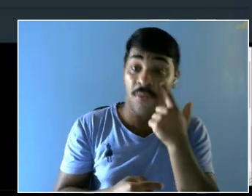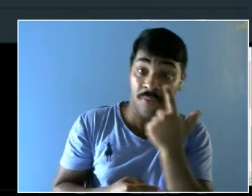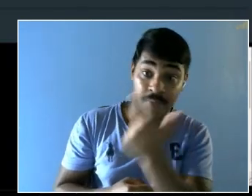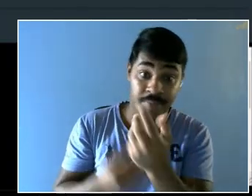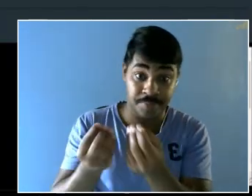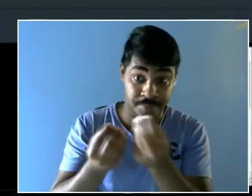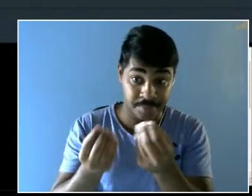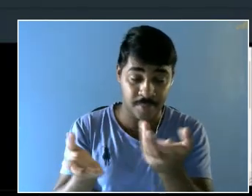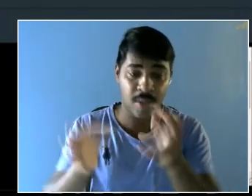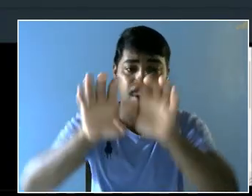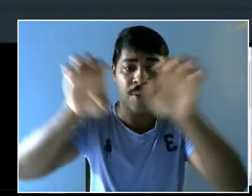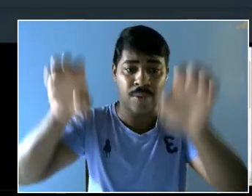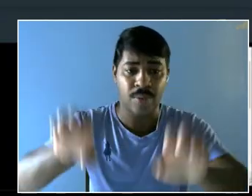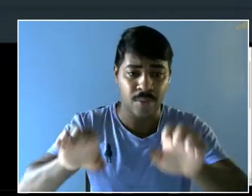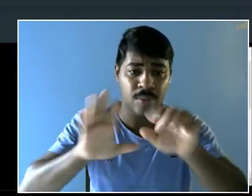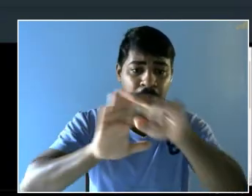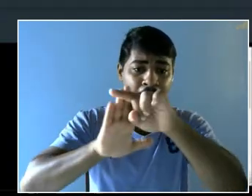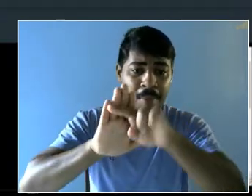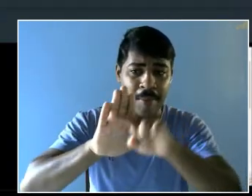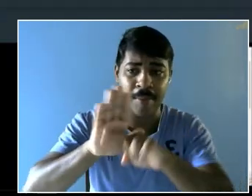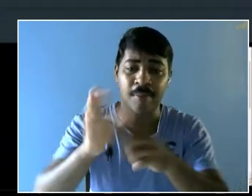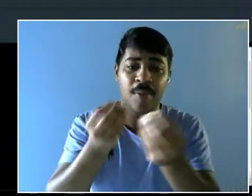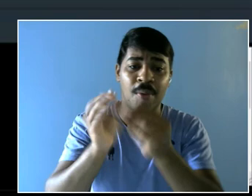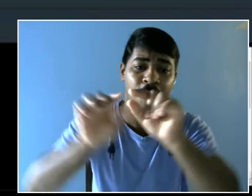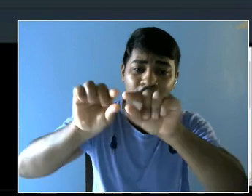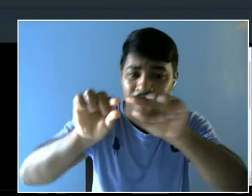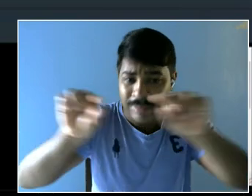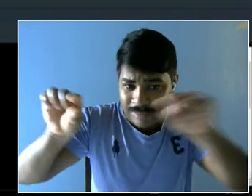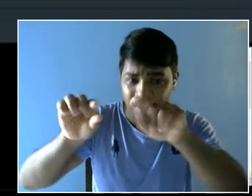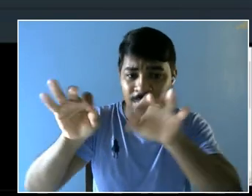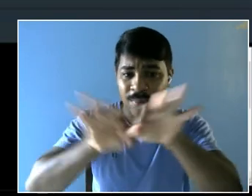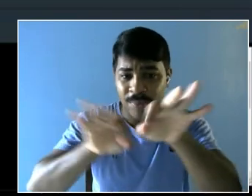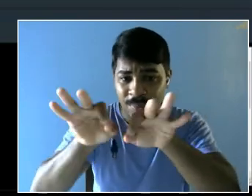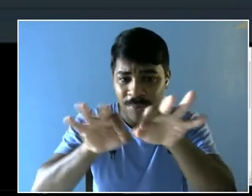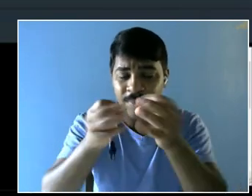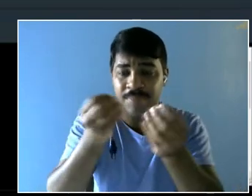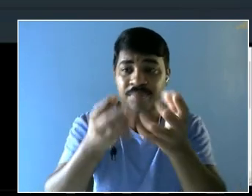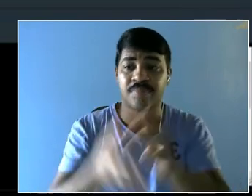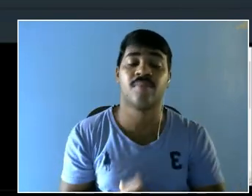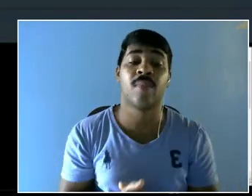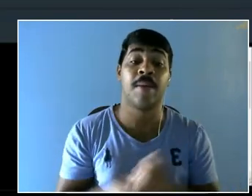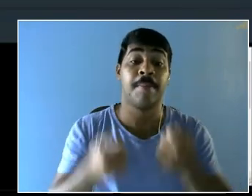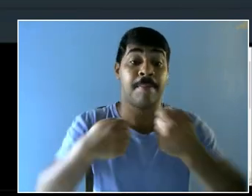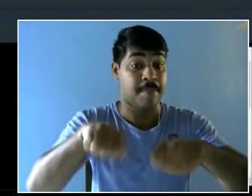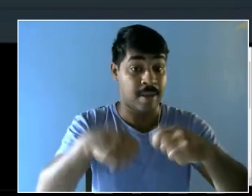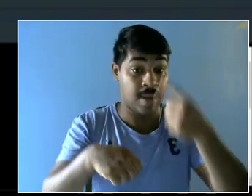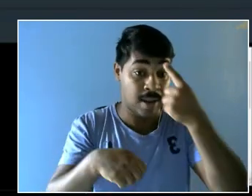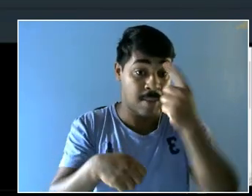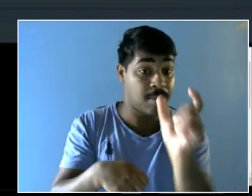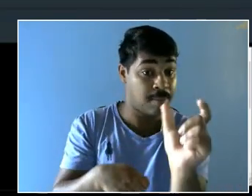estrutura de um laço repetição? Então, esse laço repetição, vamos aprender a usar o enquanto.